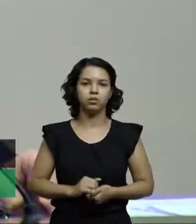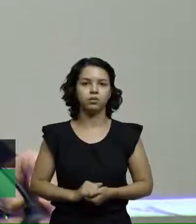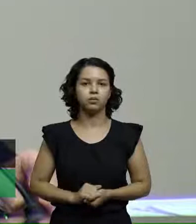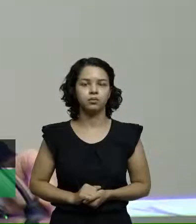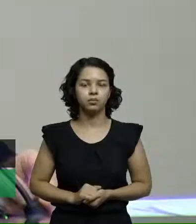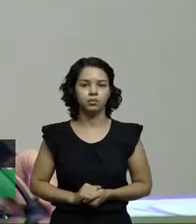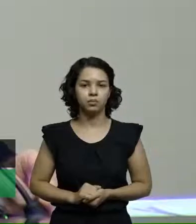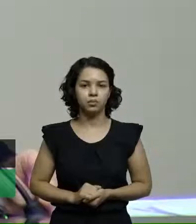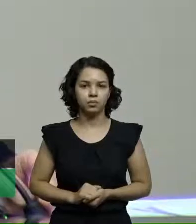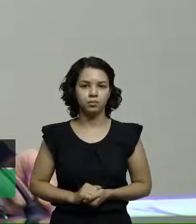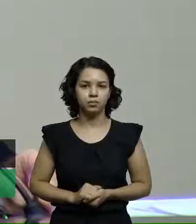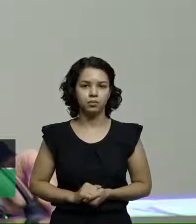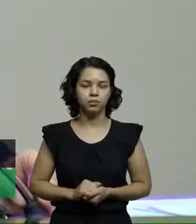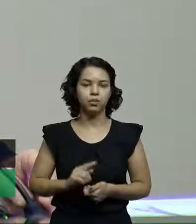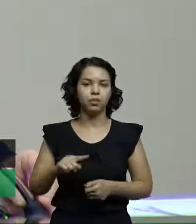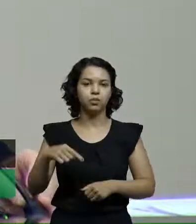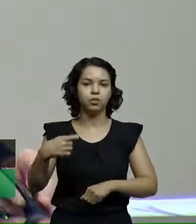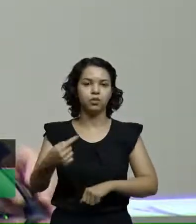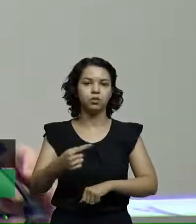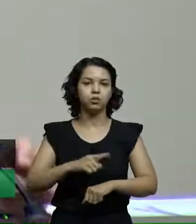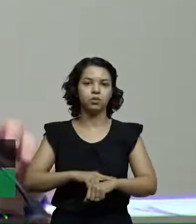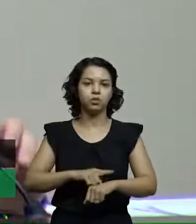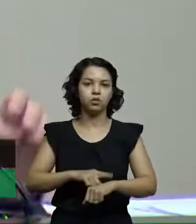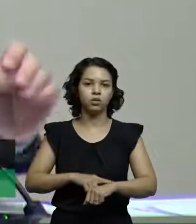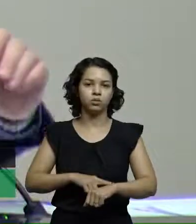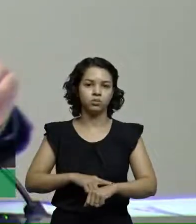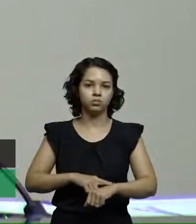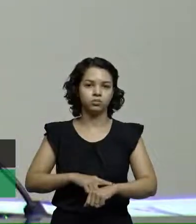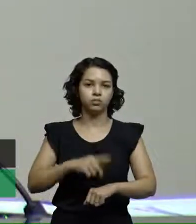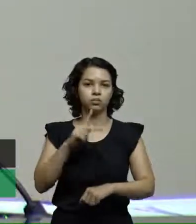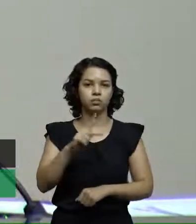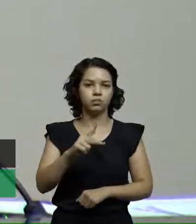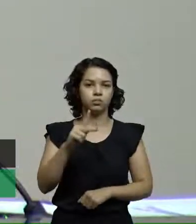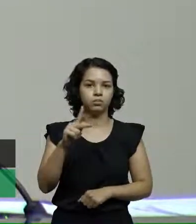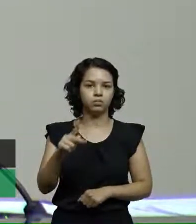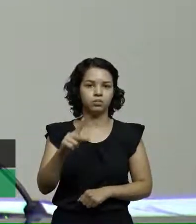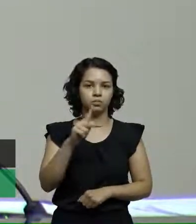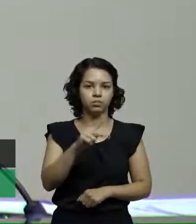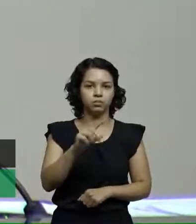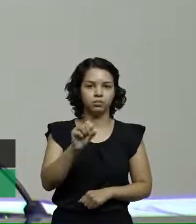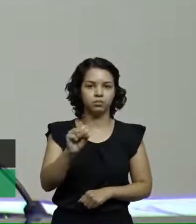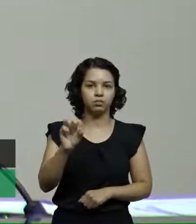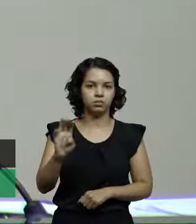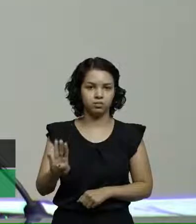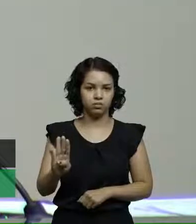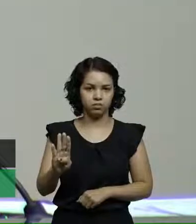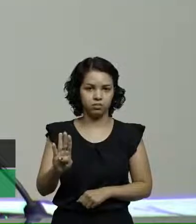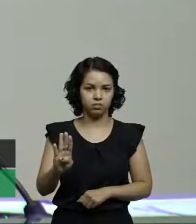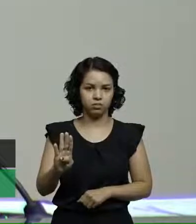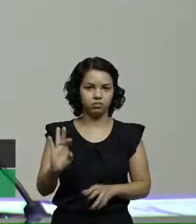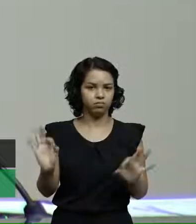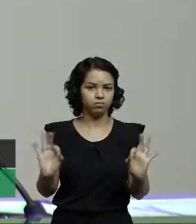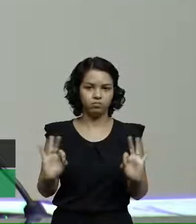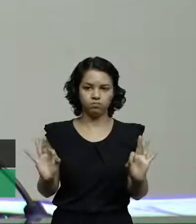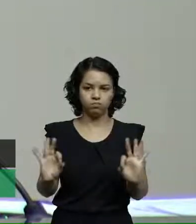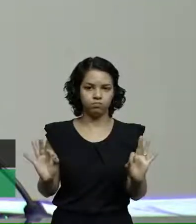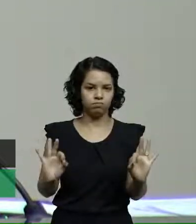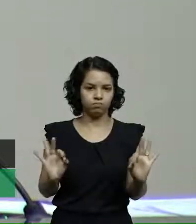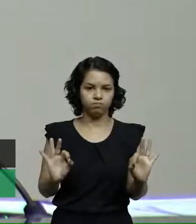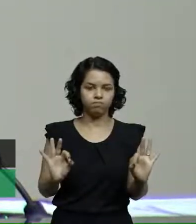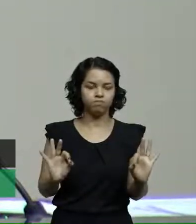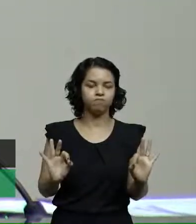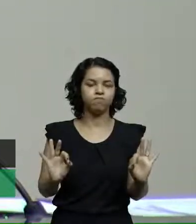E o próximo horário pertence ao bloco PP-PSB. Não havendo